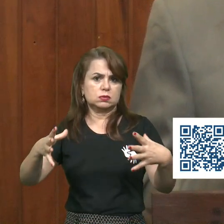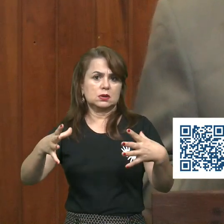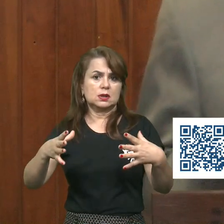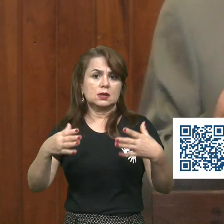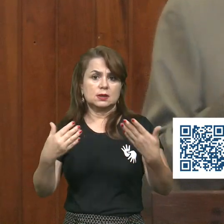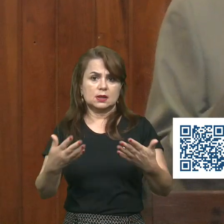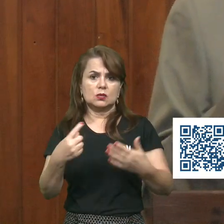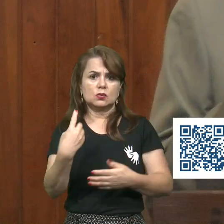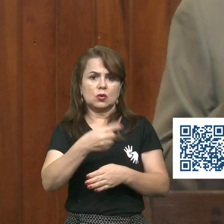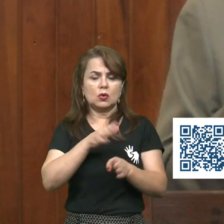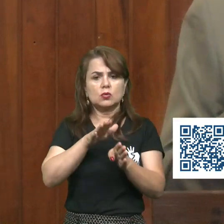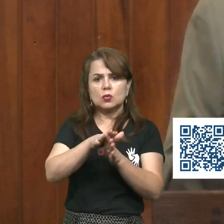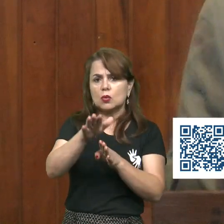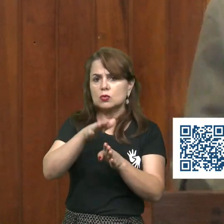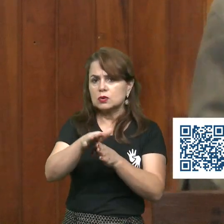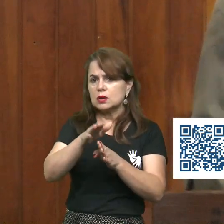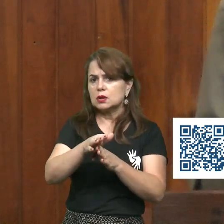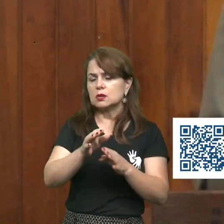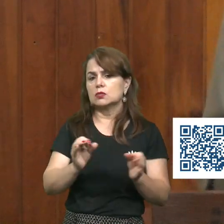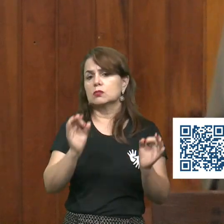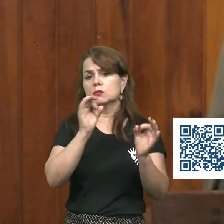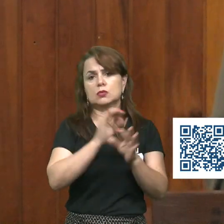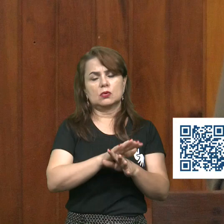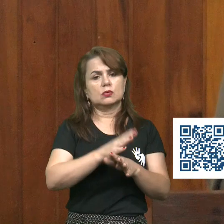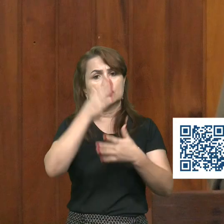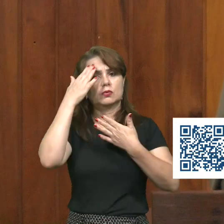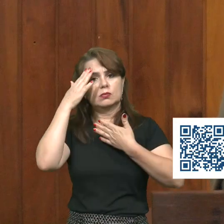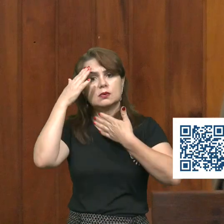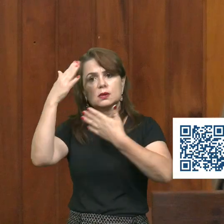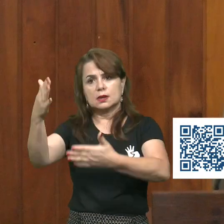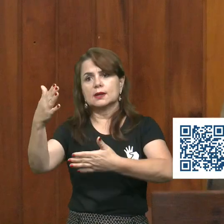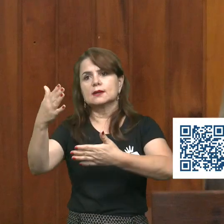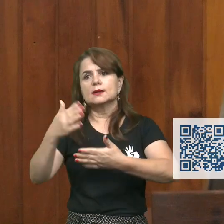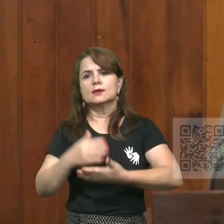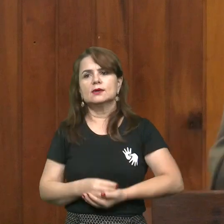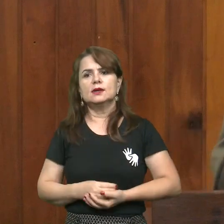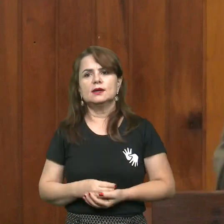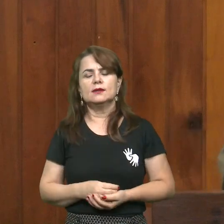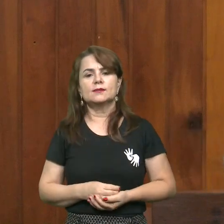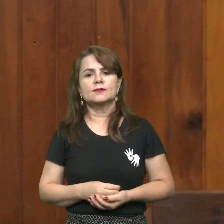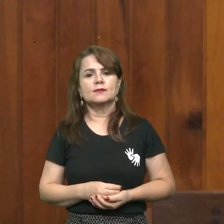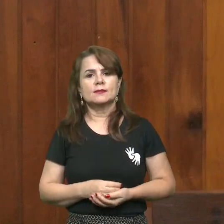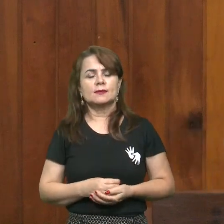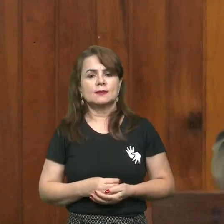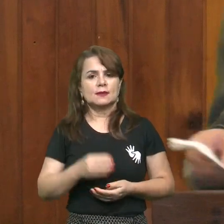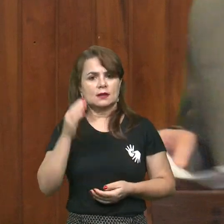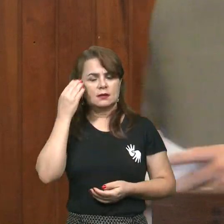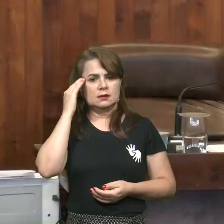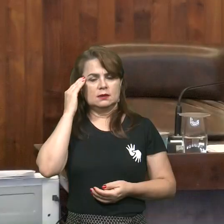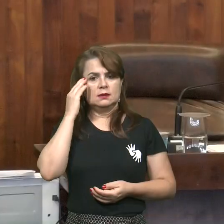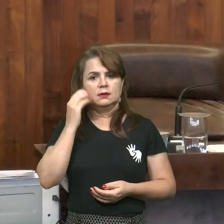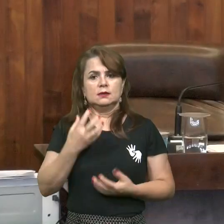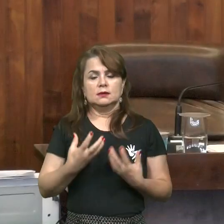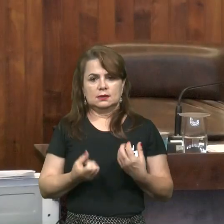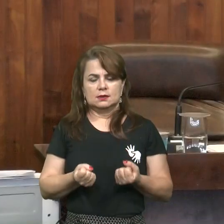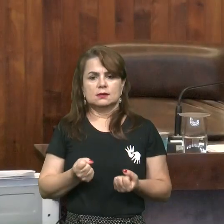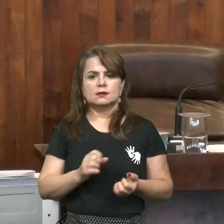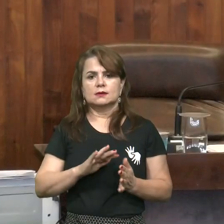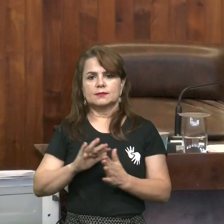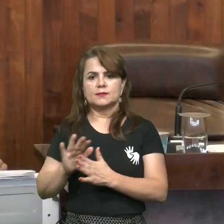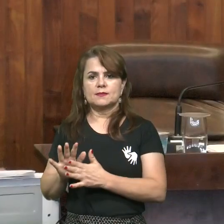as nossas orientações, as nossas considerações, e eu agradeço a compreensão de todos.